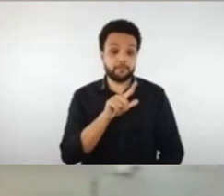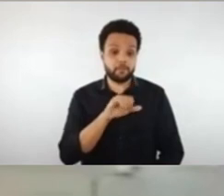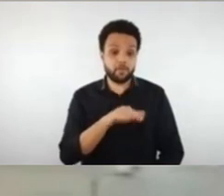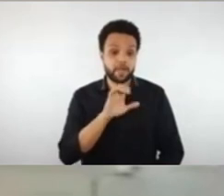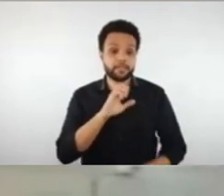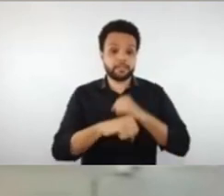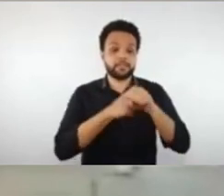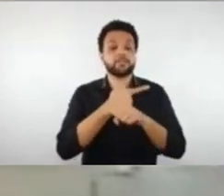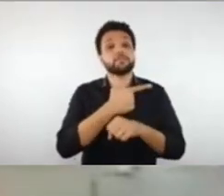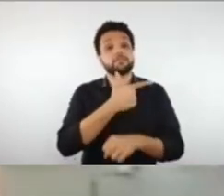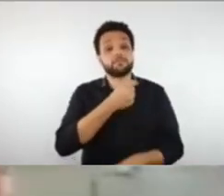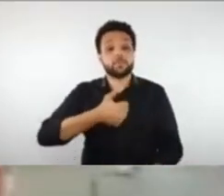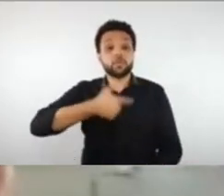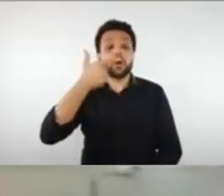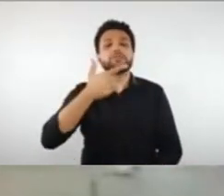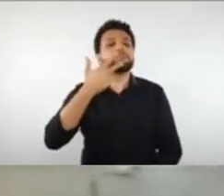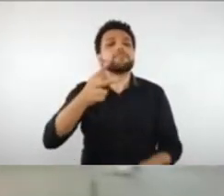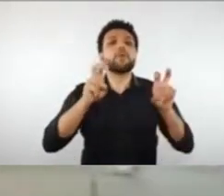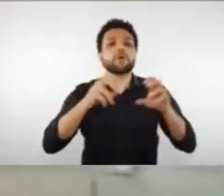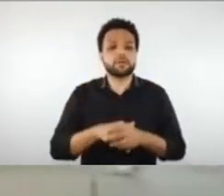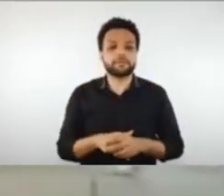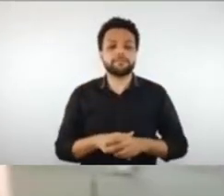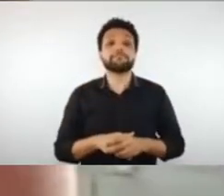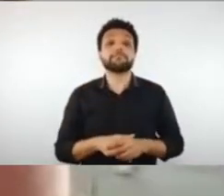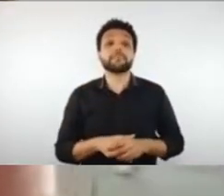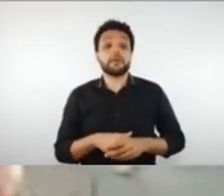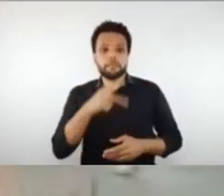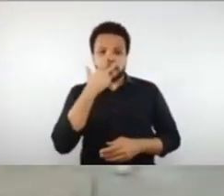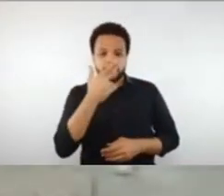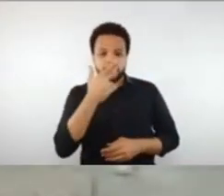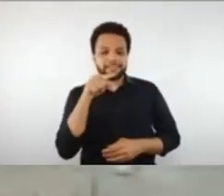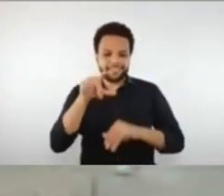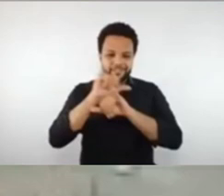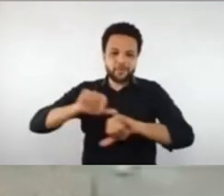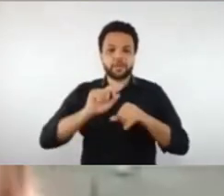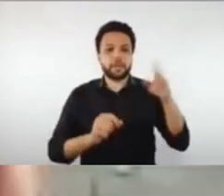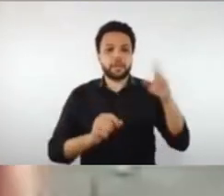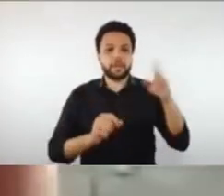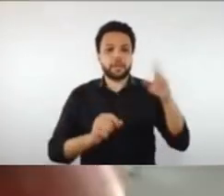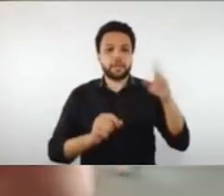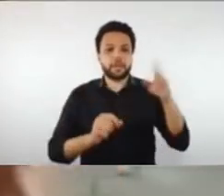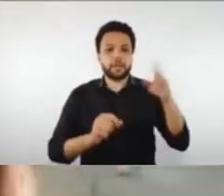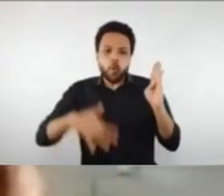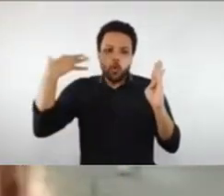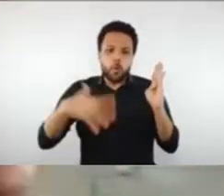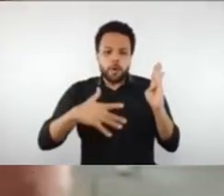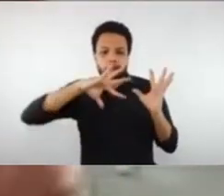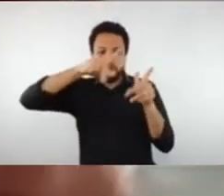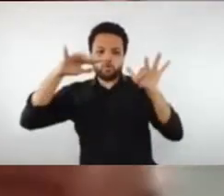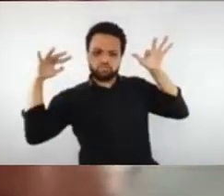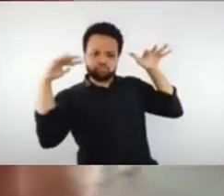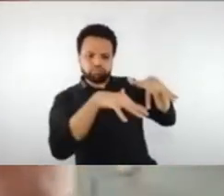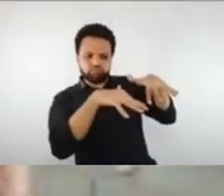o sol estava brilhando sobre a marca Brasil. E ainda tinha a expectativa da Copa do Mundo, os Jogos do Rio,